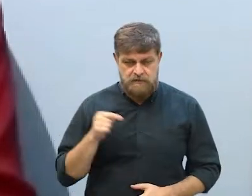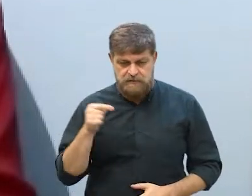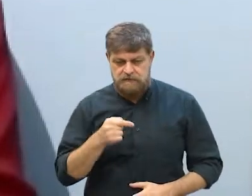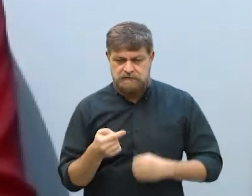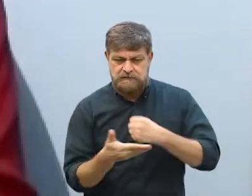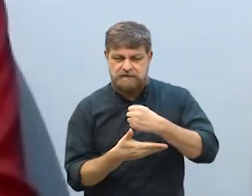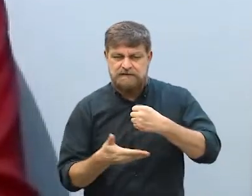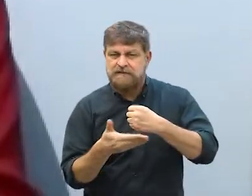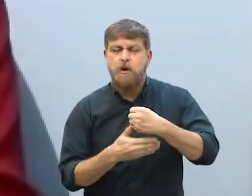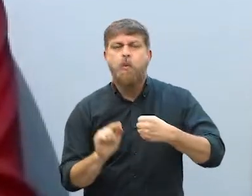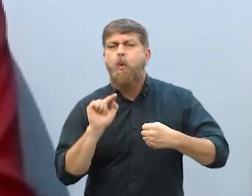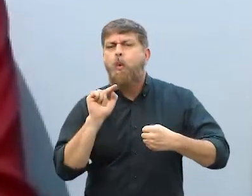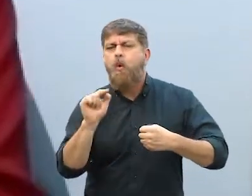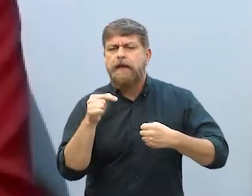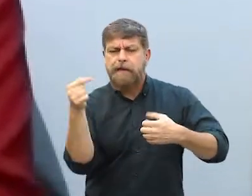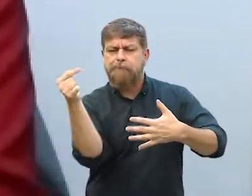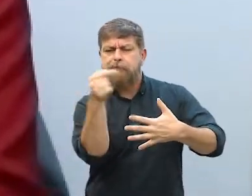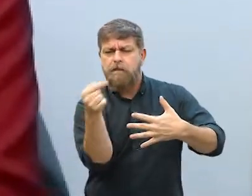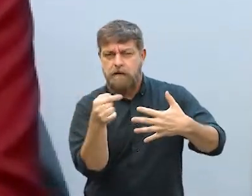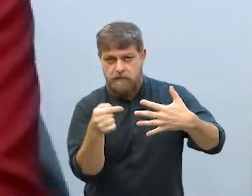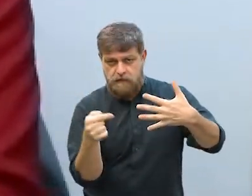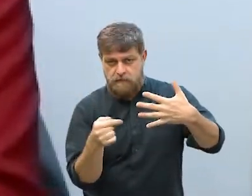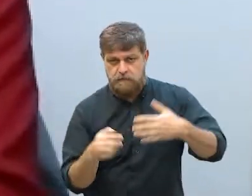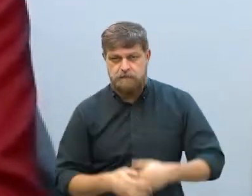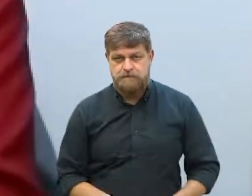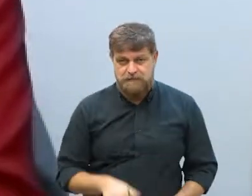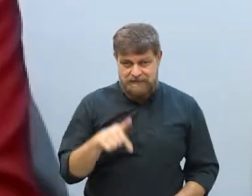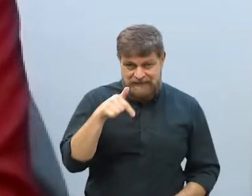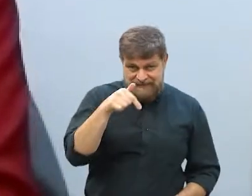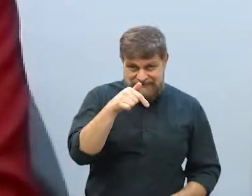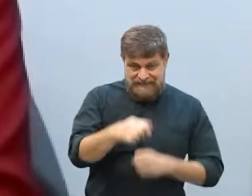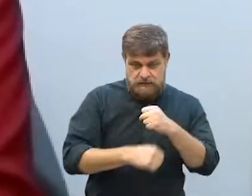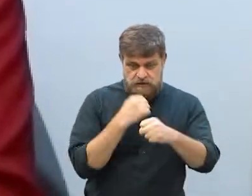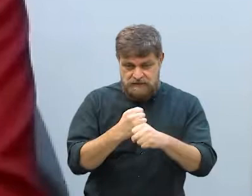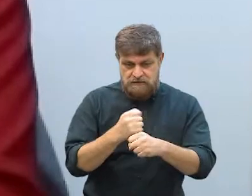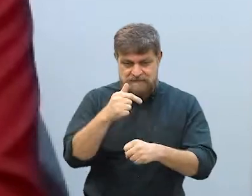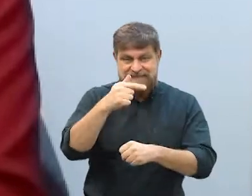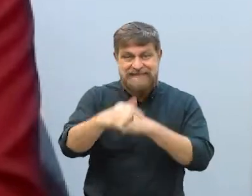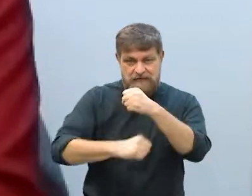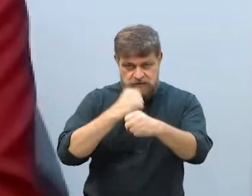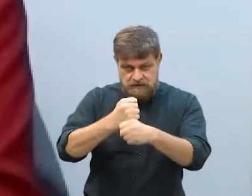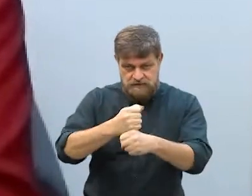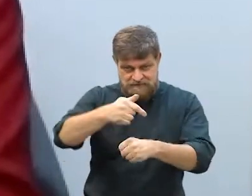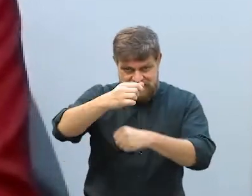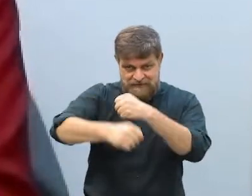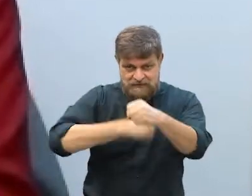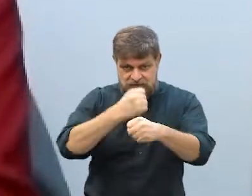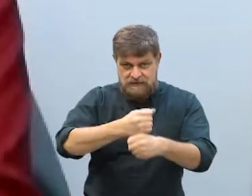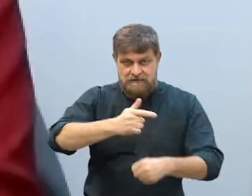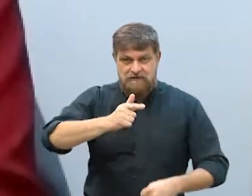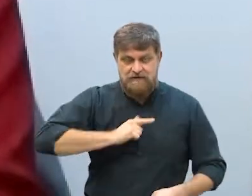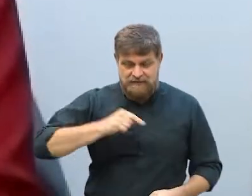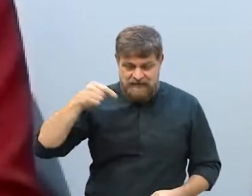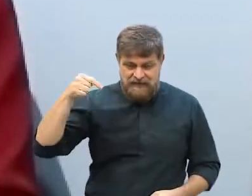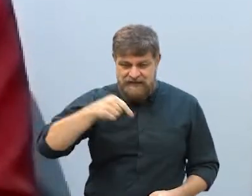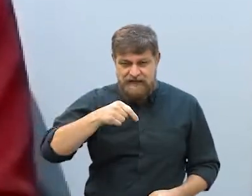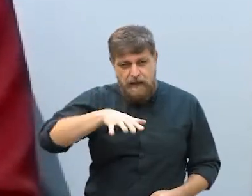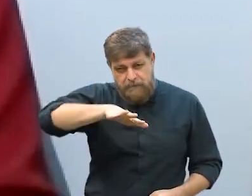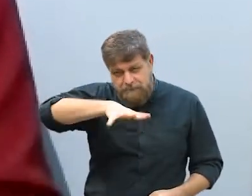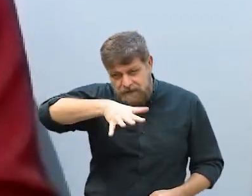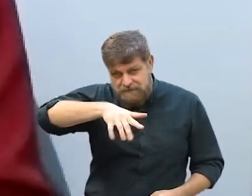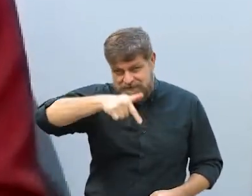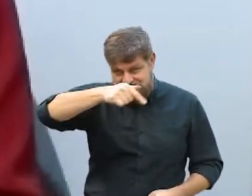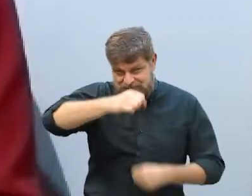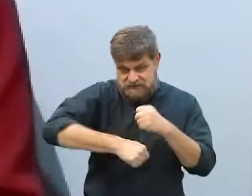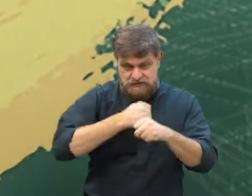Por que os setênios? Porque de 7 em 7 anos, nós temos algumas transformações por volta tá?